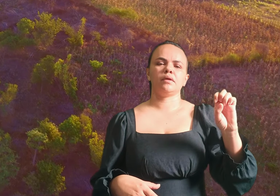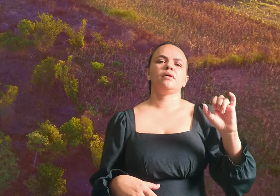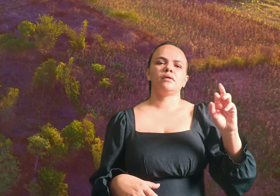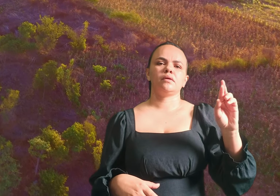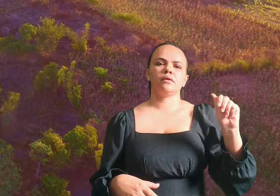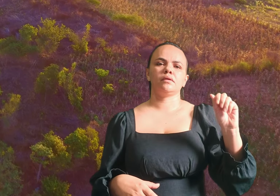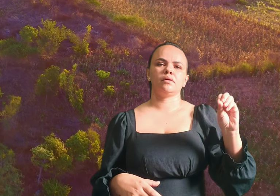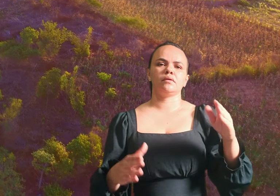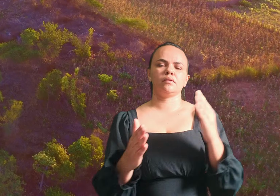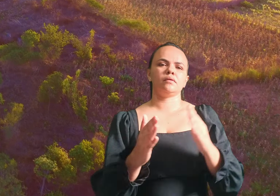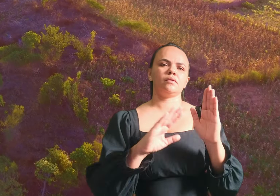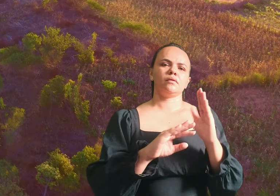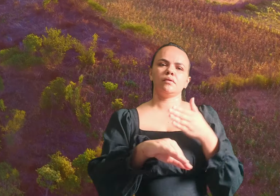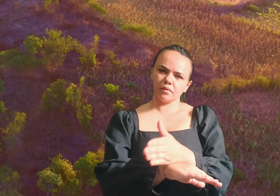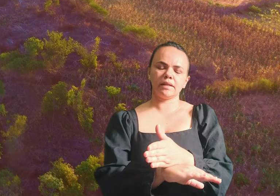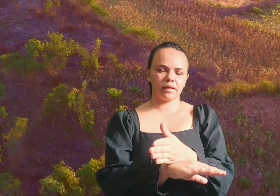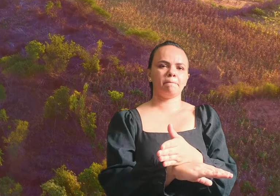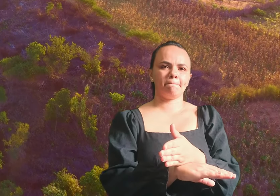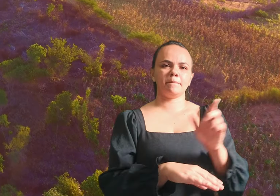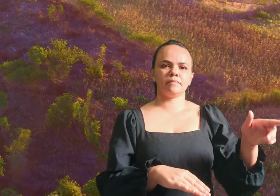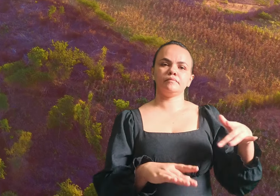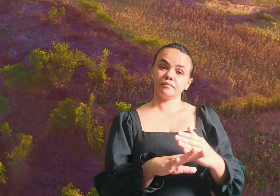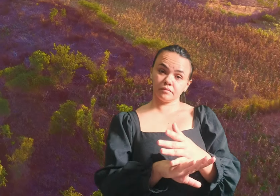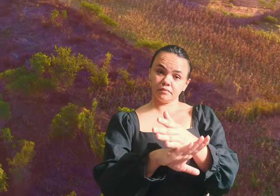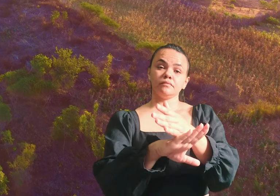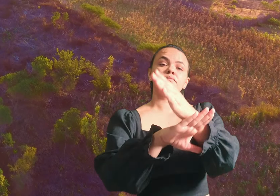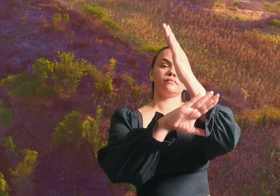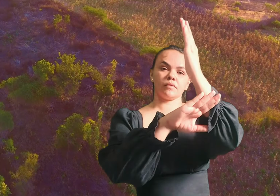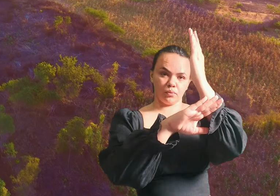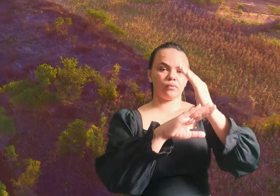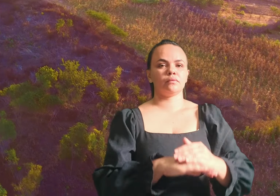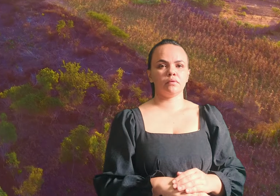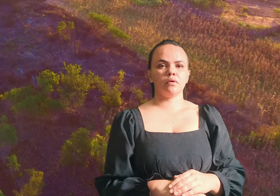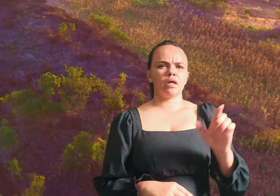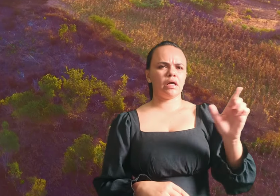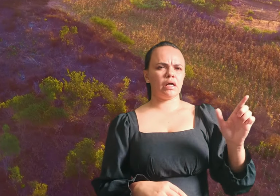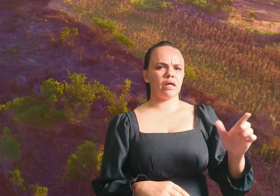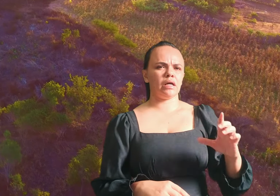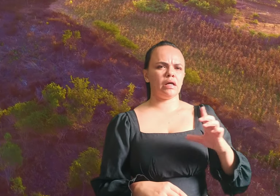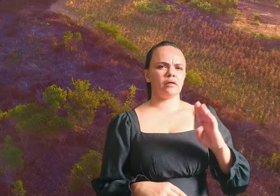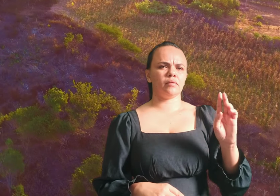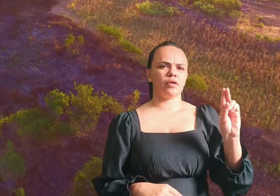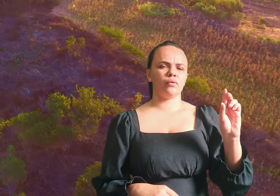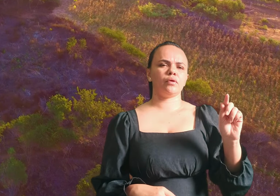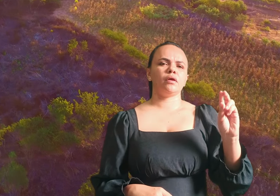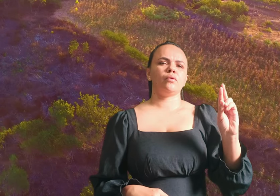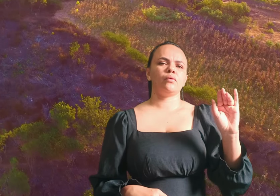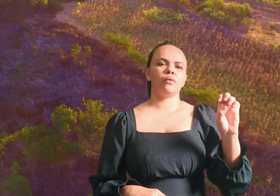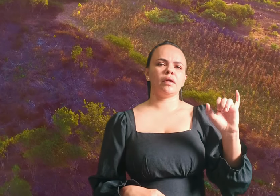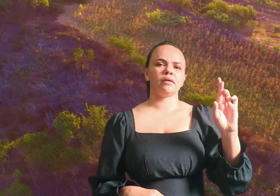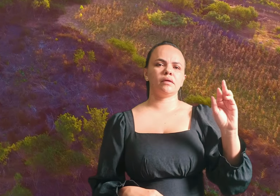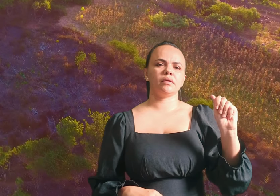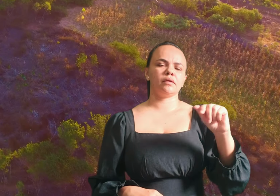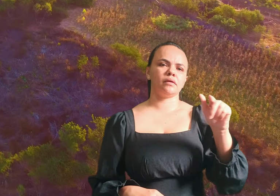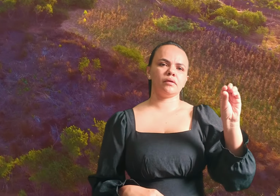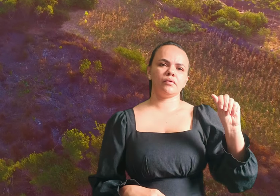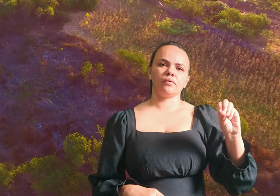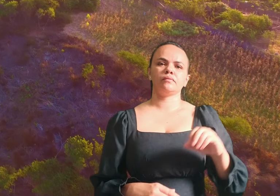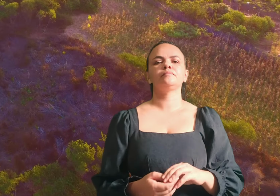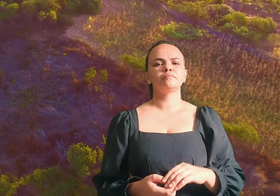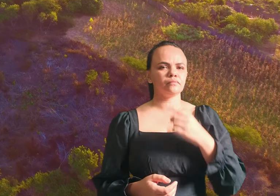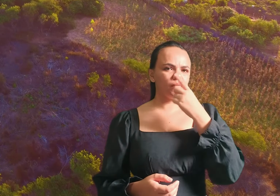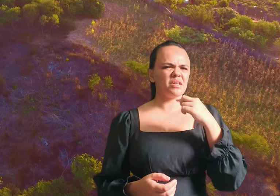então quando luí Gomes vem para cá a entrada dele na nossa Serra acontece a o buqueirão termina sendo a porta Boqueirão Vem de Boca